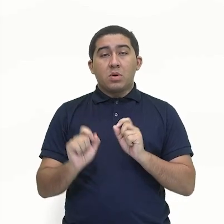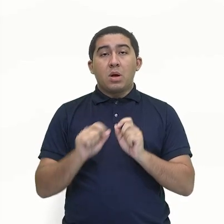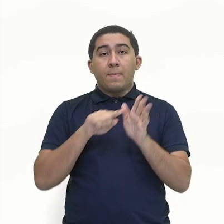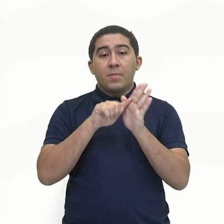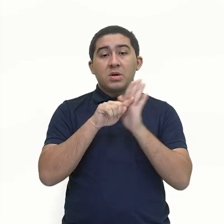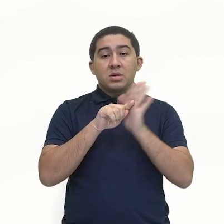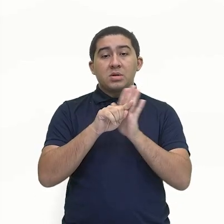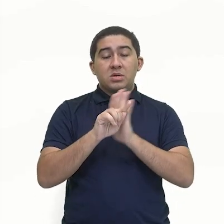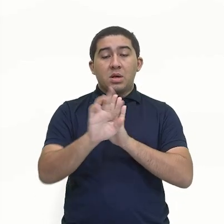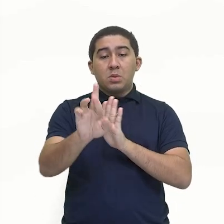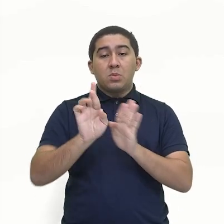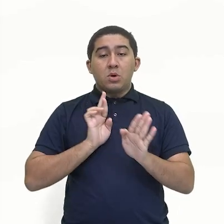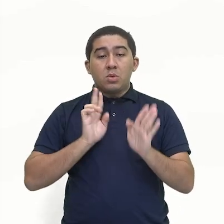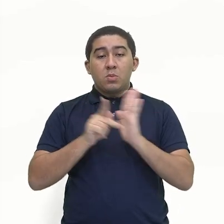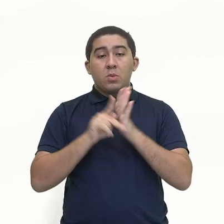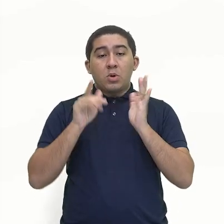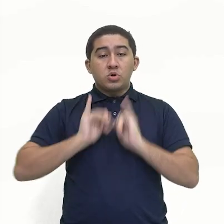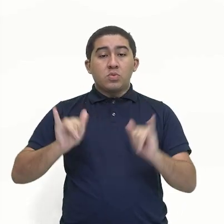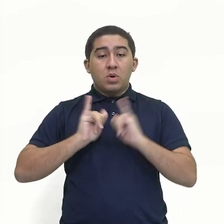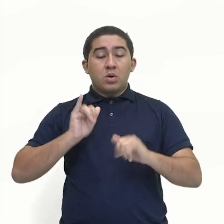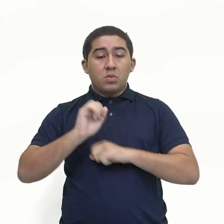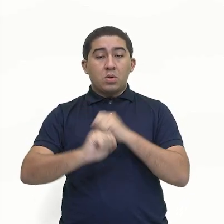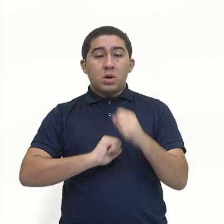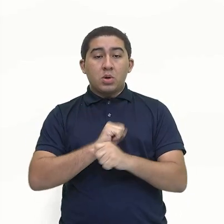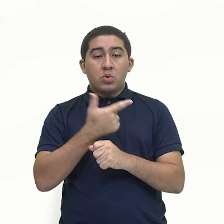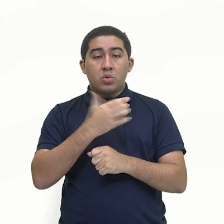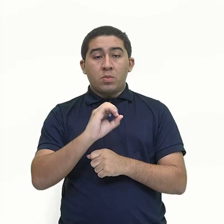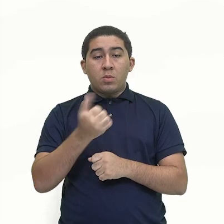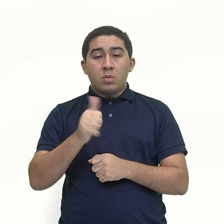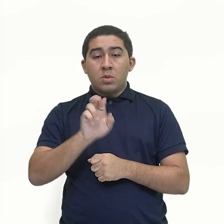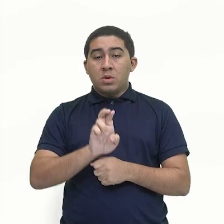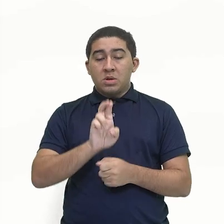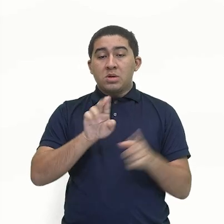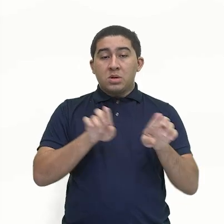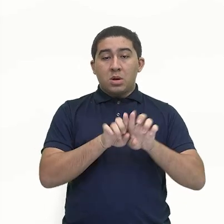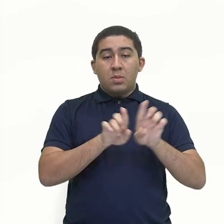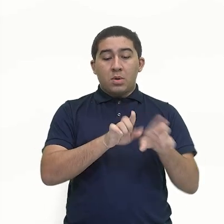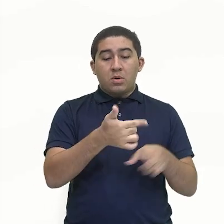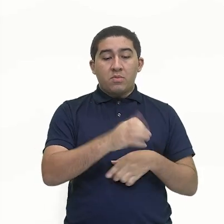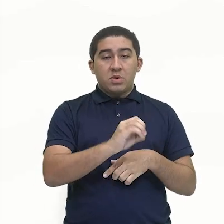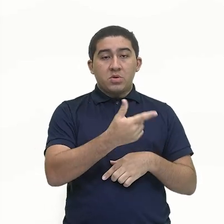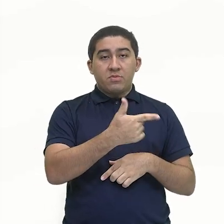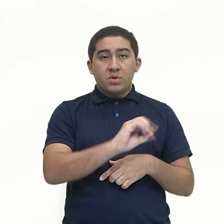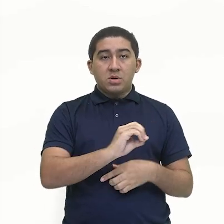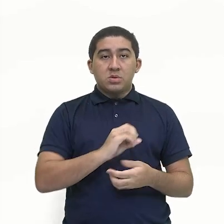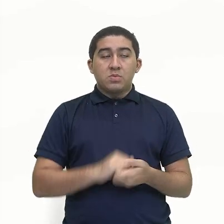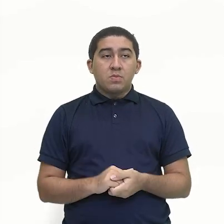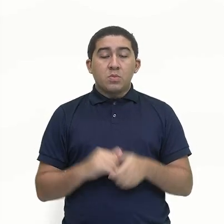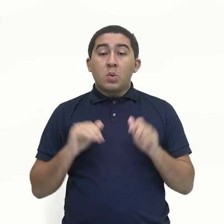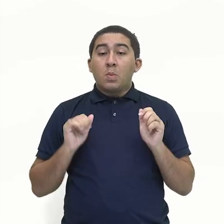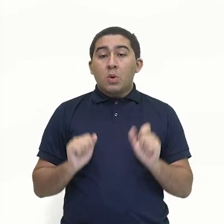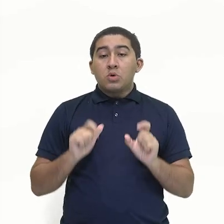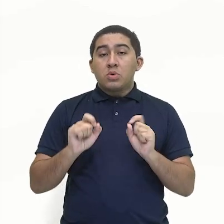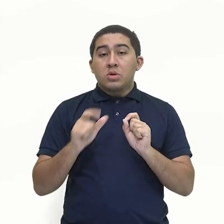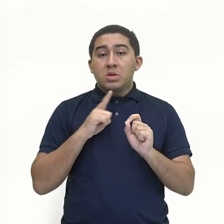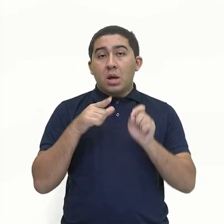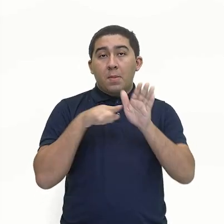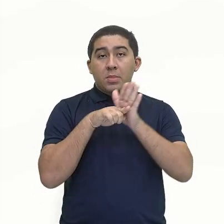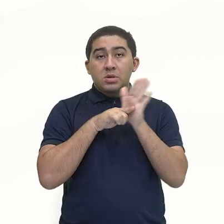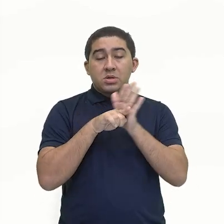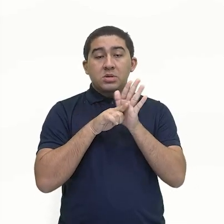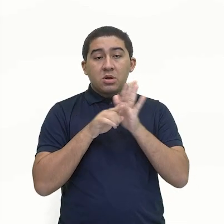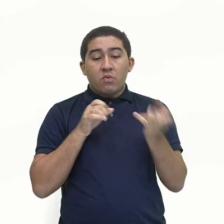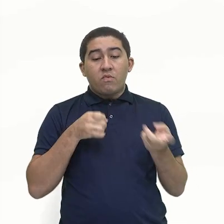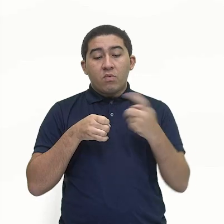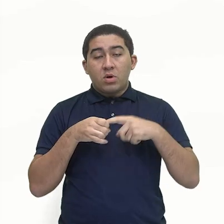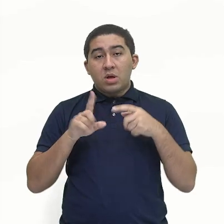return articles published between 2015 and 2020. Então, isso voltará para você com